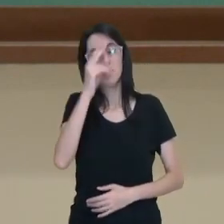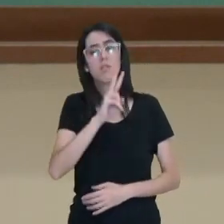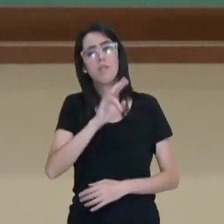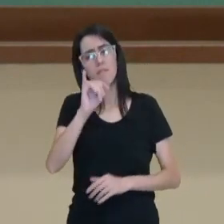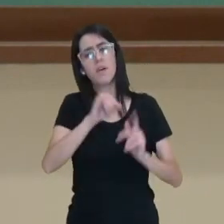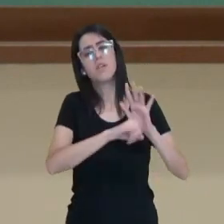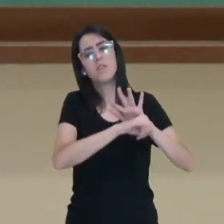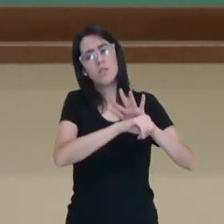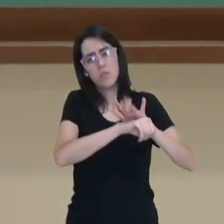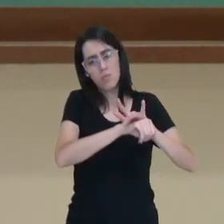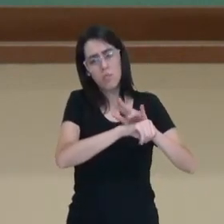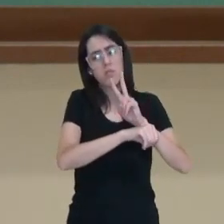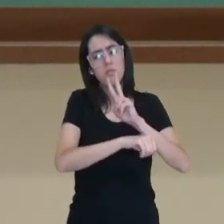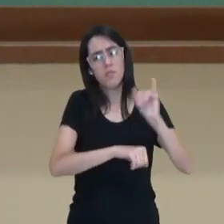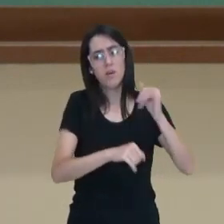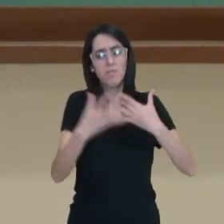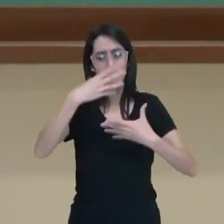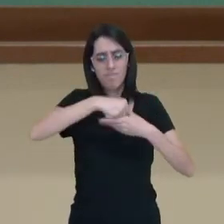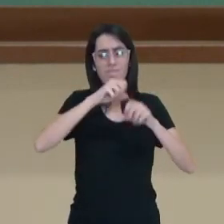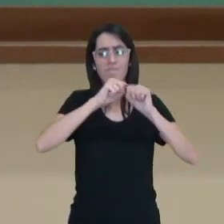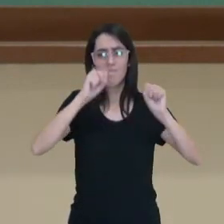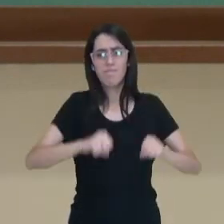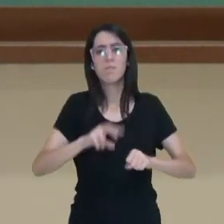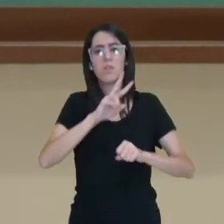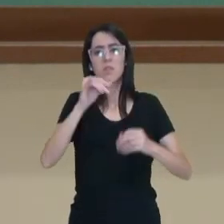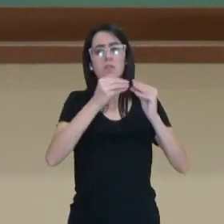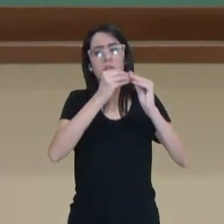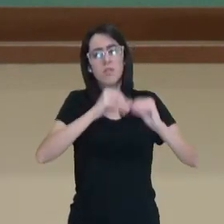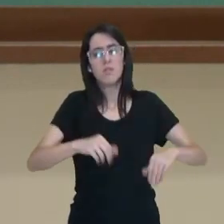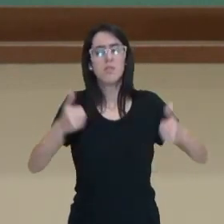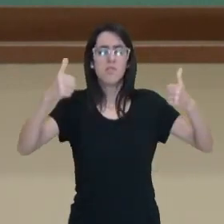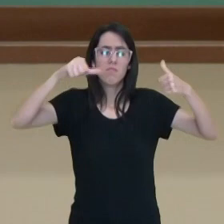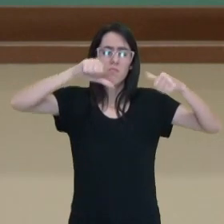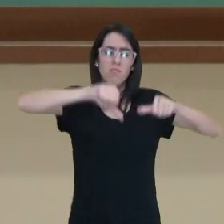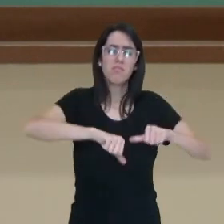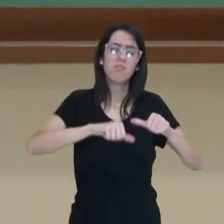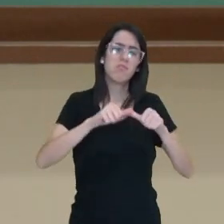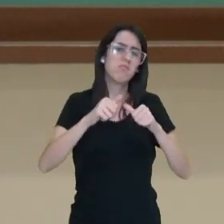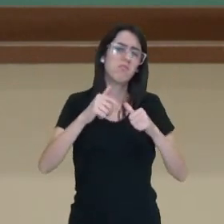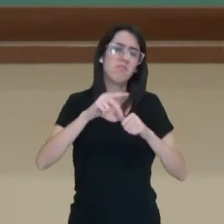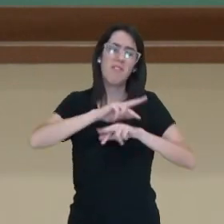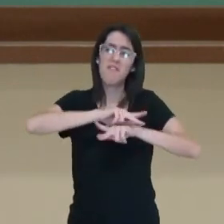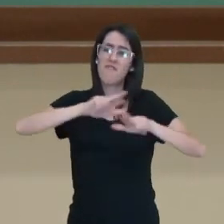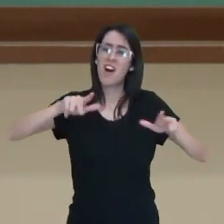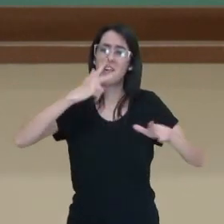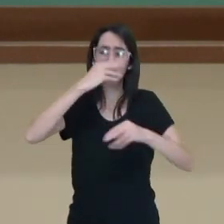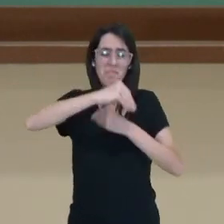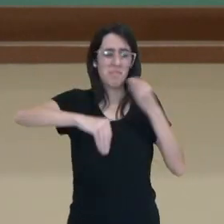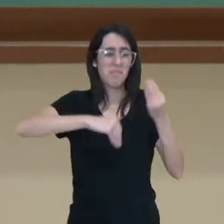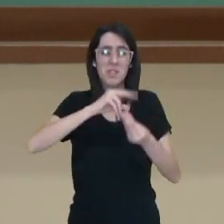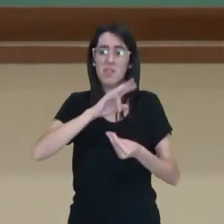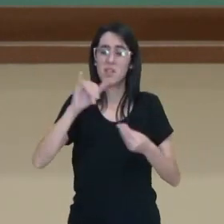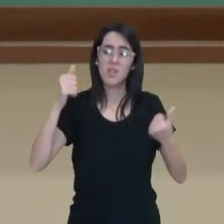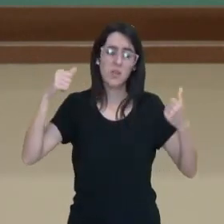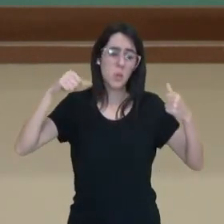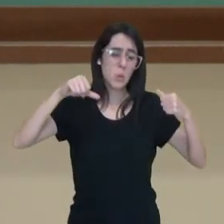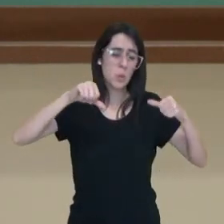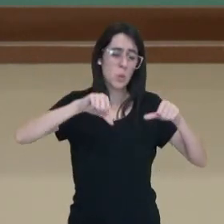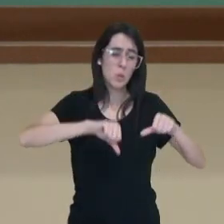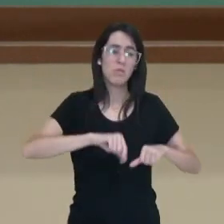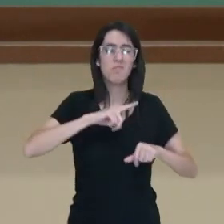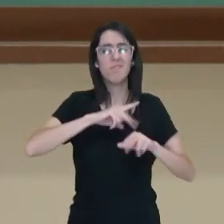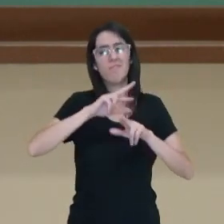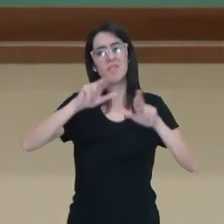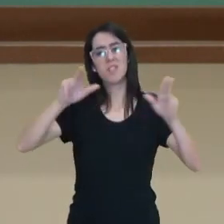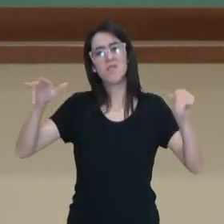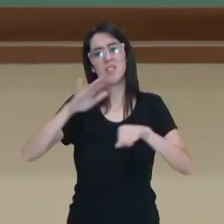né, o sistema imunológico vai ser afetado, ela vai adoecer com várias doenças ao mesmo tempo, né? Vai ficar debilitada por conta de várias